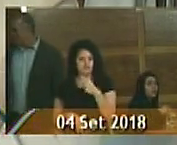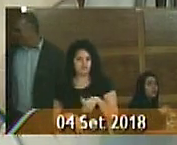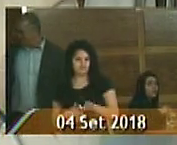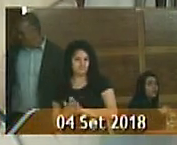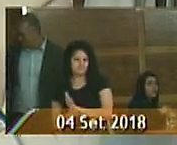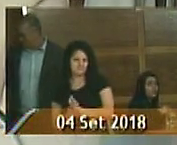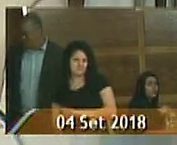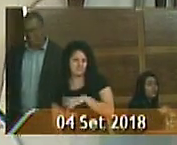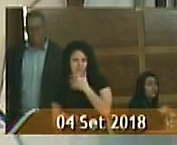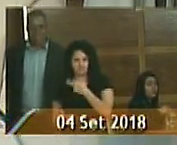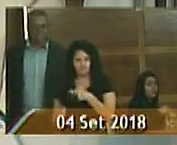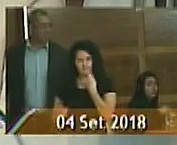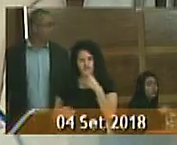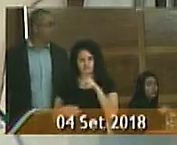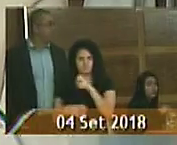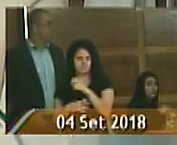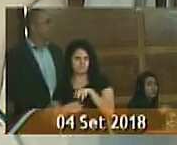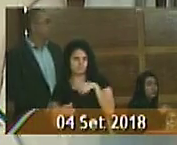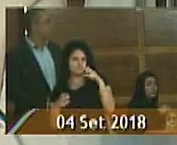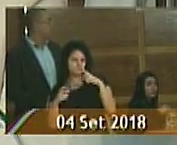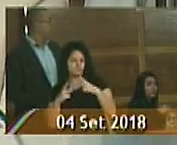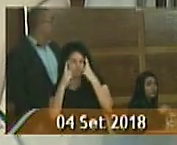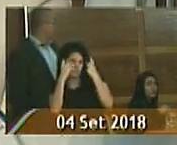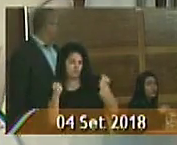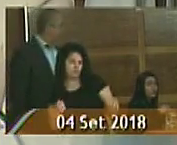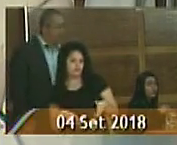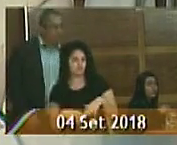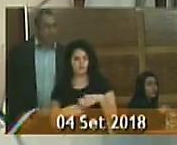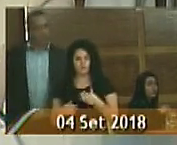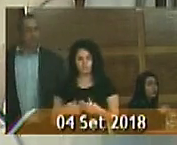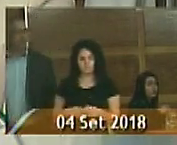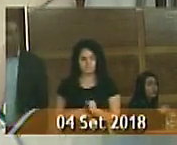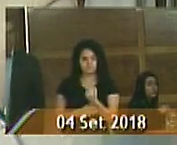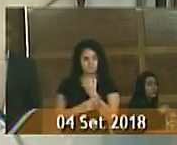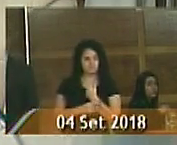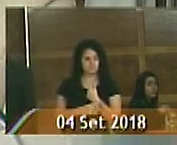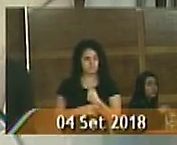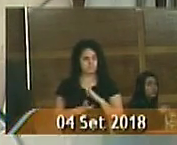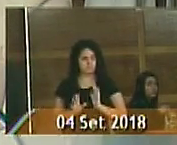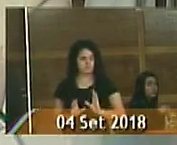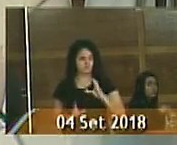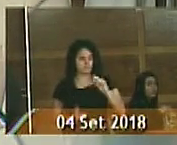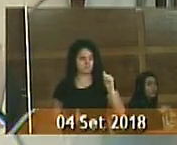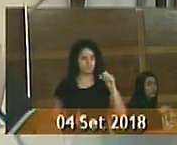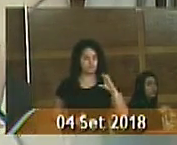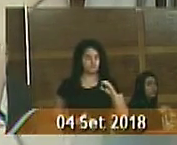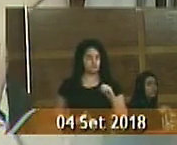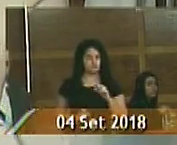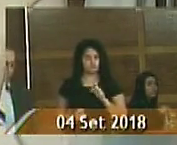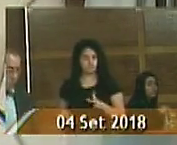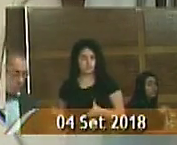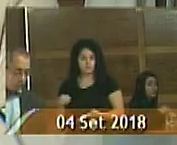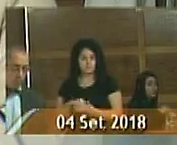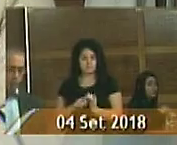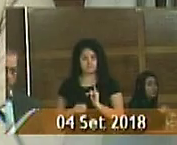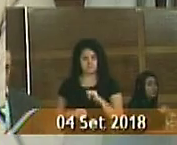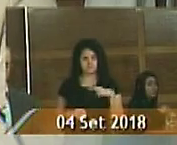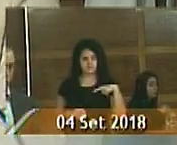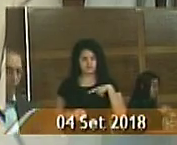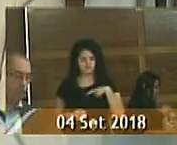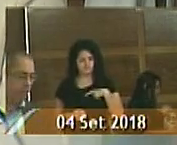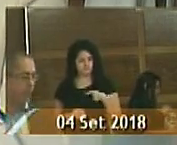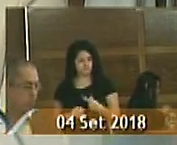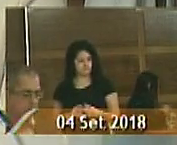ver essa questão da violência, da insegurança, mas o caos só se implanta onde ele tem o meio. Se a gente fizer o nosso dever de